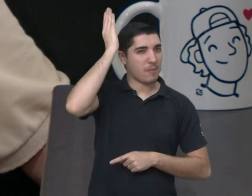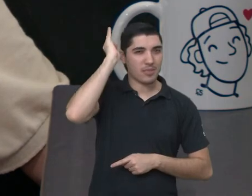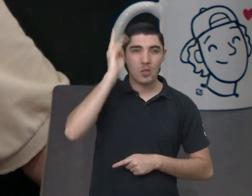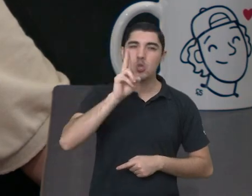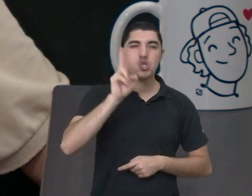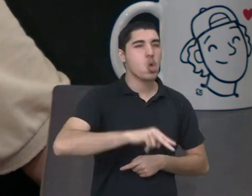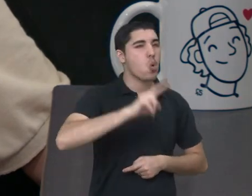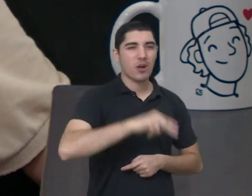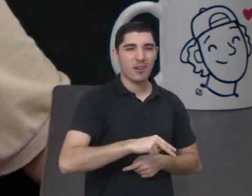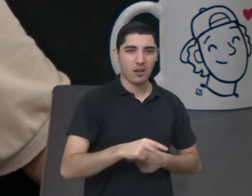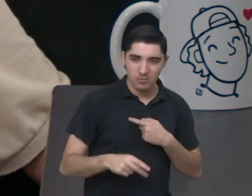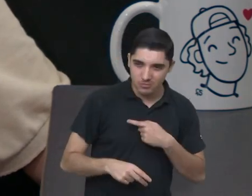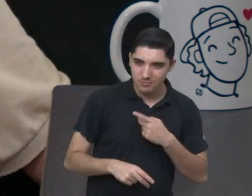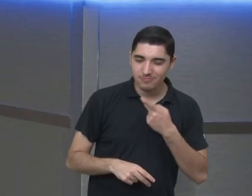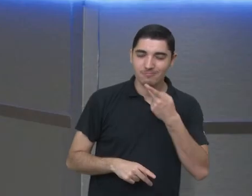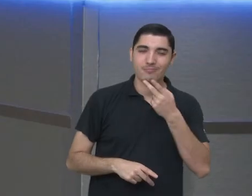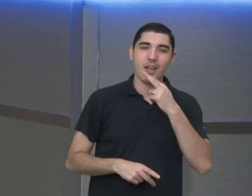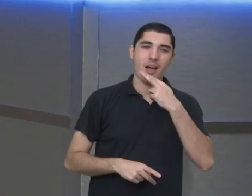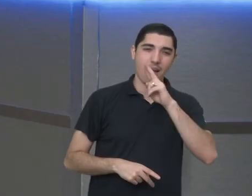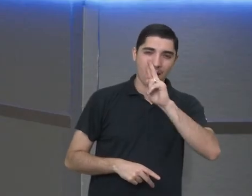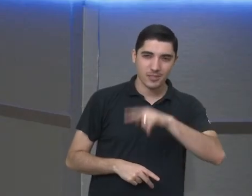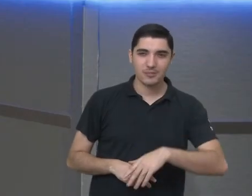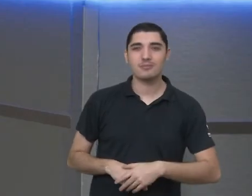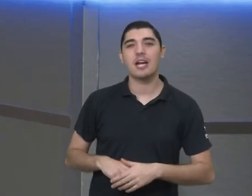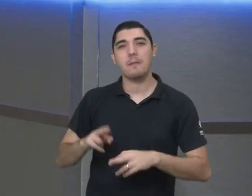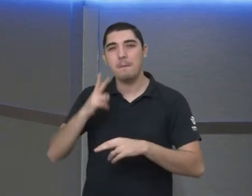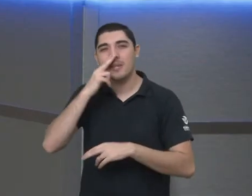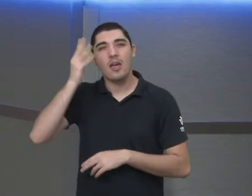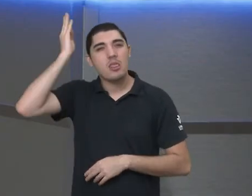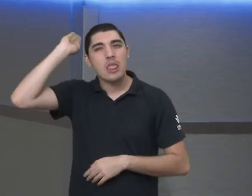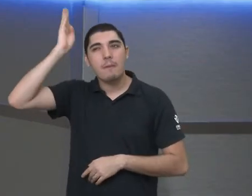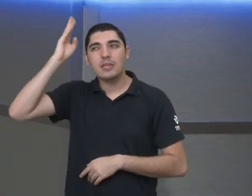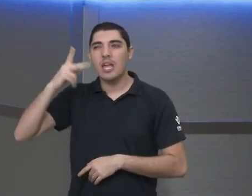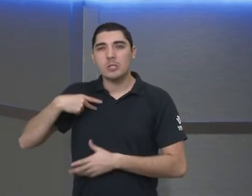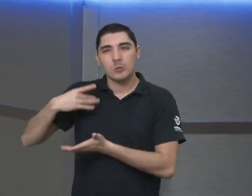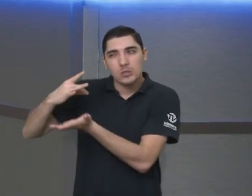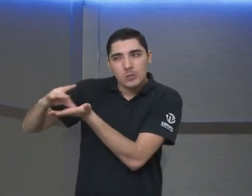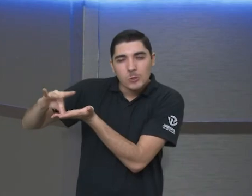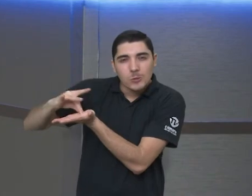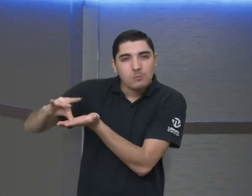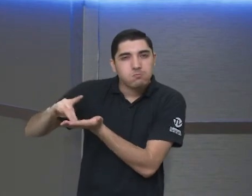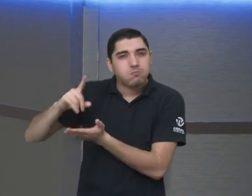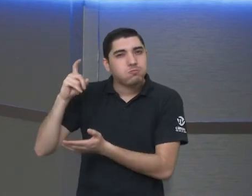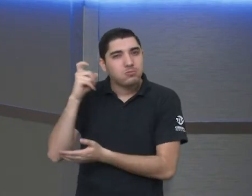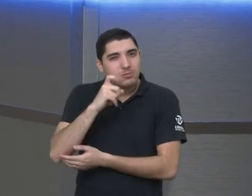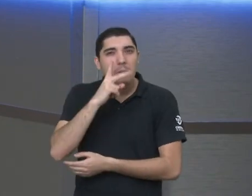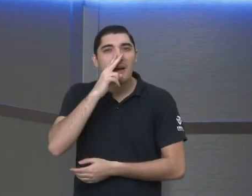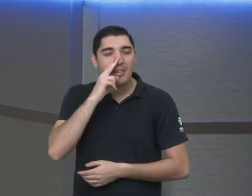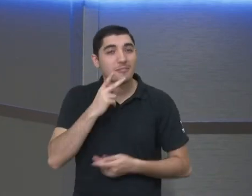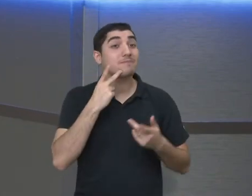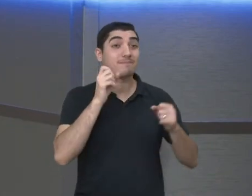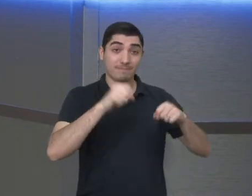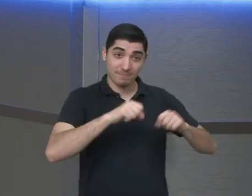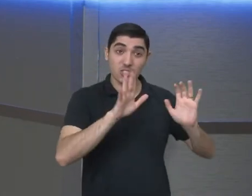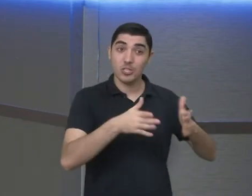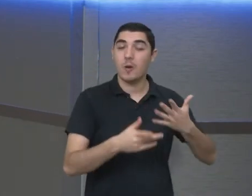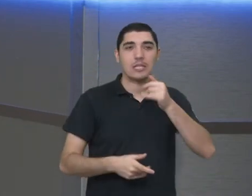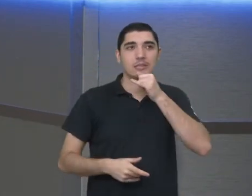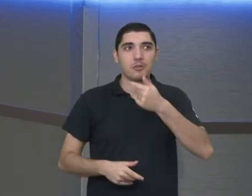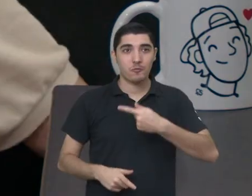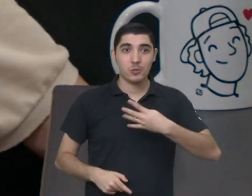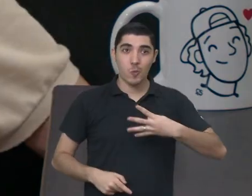direita, cruzou a bola, foi para o centroavante, passava a bolinha lá, você acompanhava o movimento da bola, não existe isso.